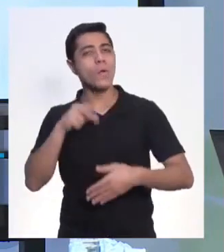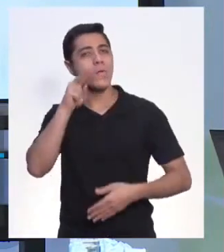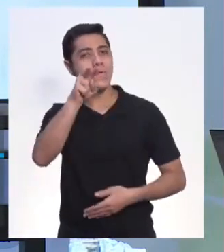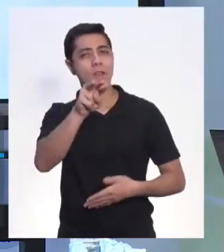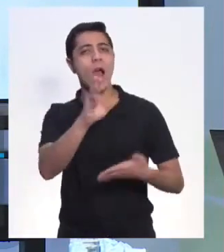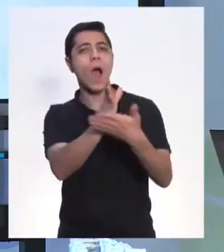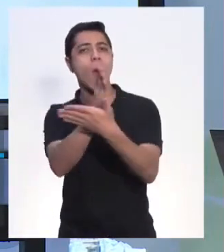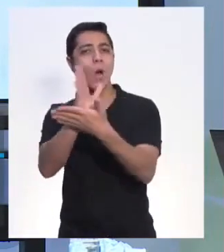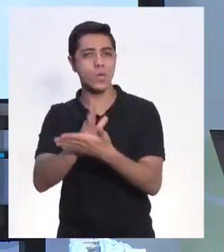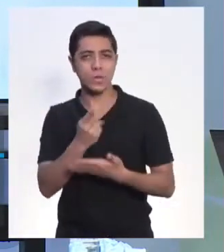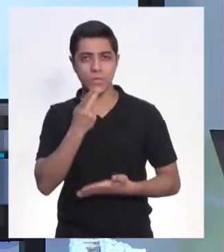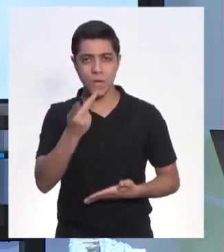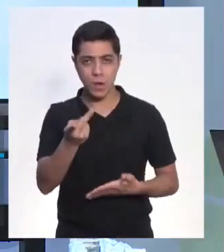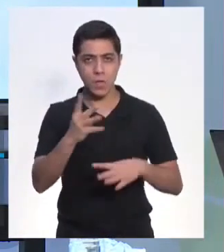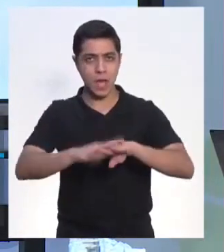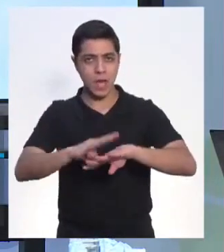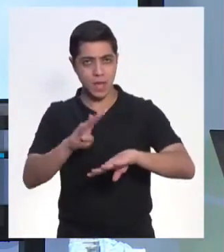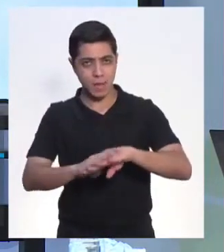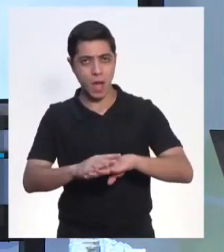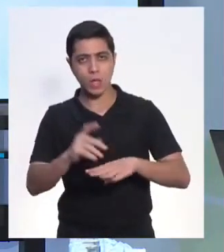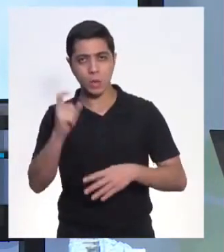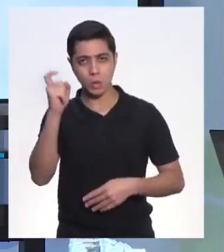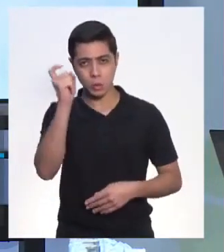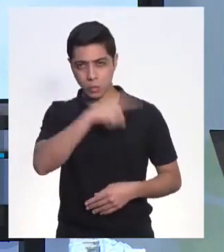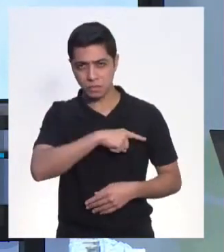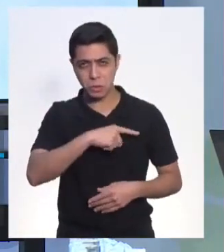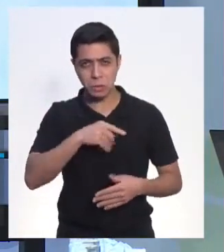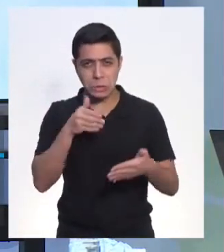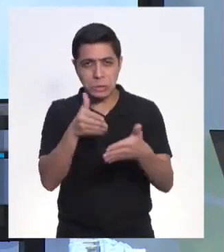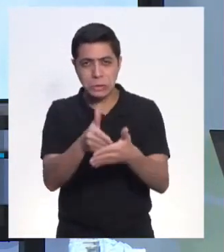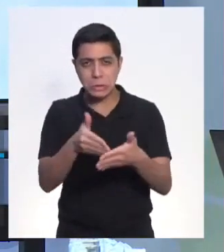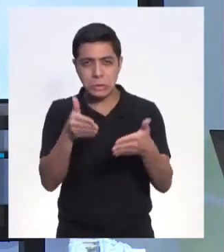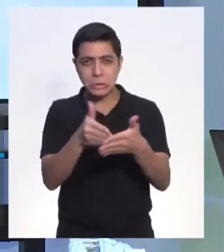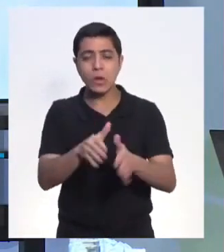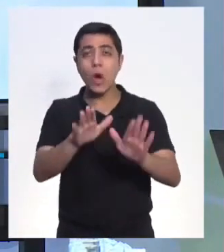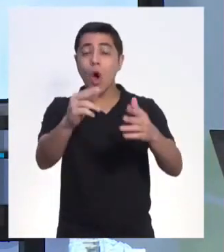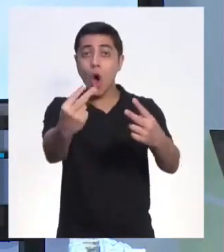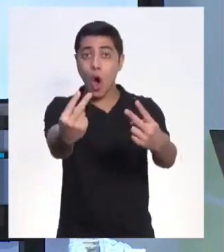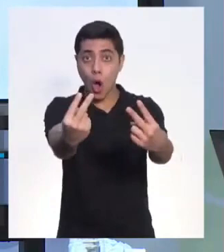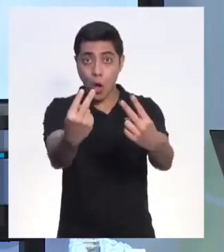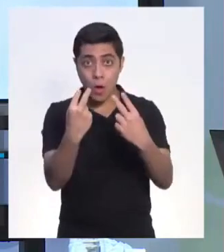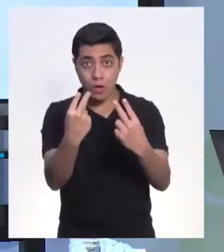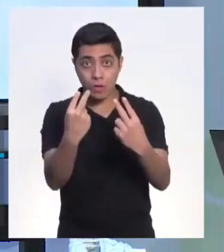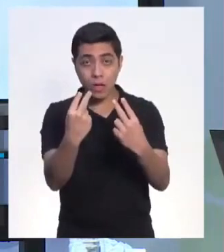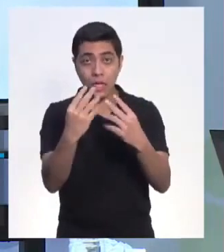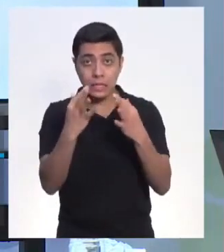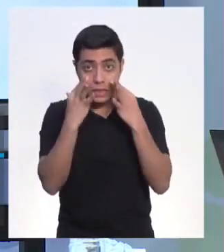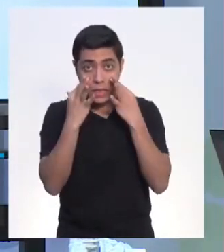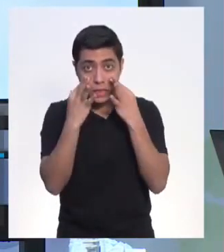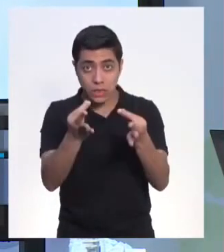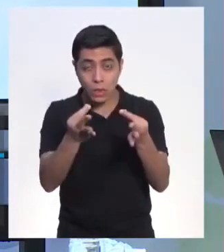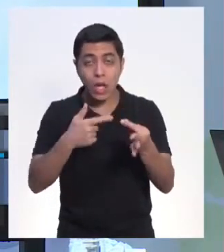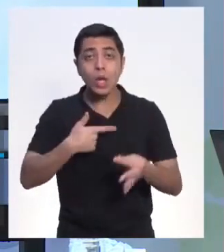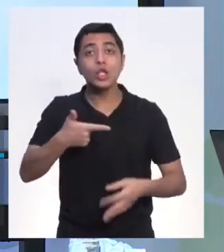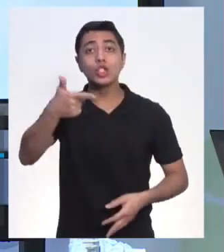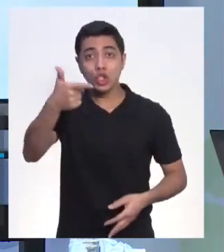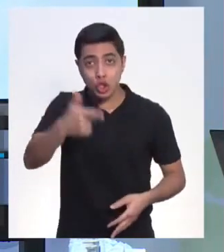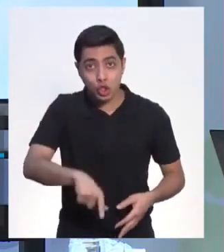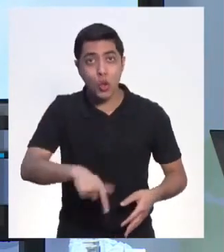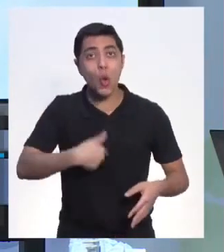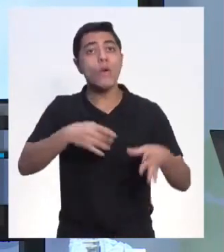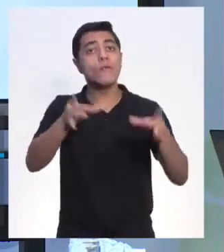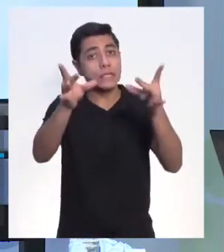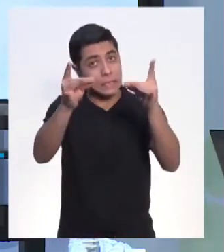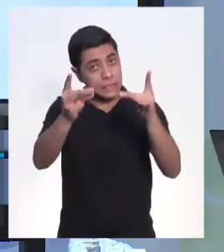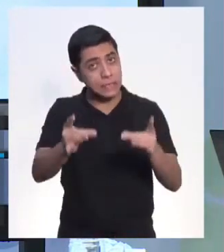de matemática. Então, pessoal, vem cá, se concentra comigo que eu vou explicar tudo de novo, certo?